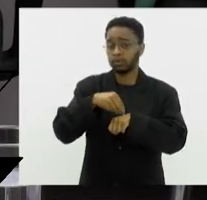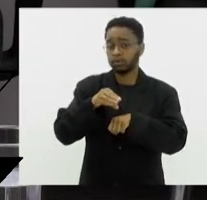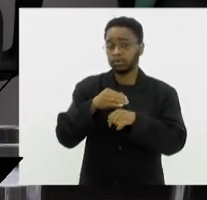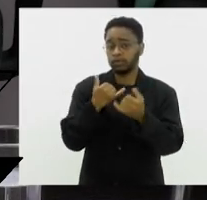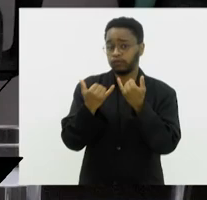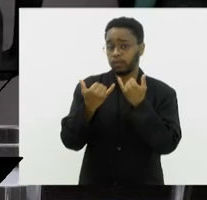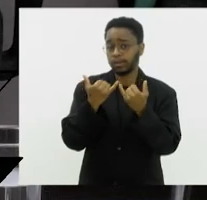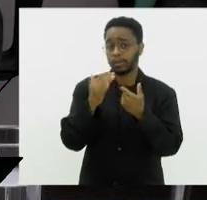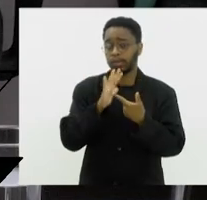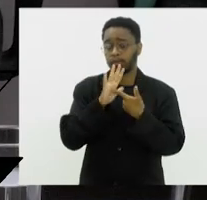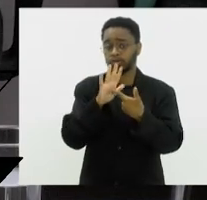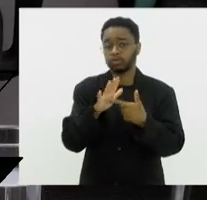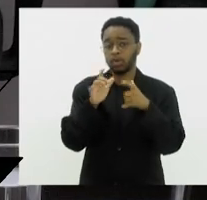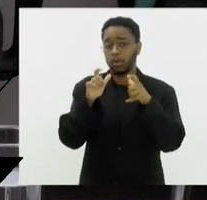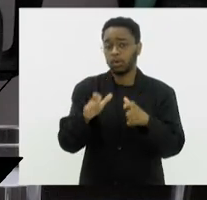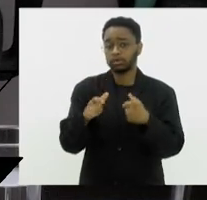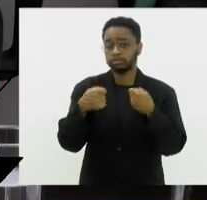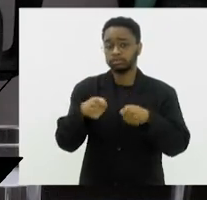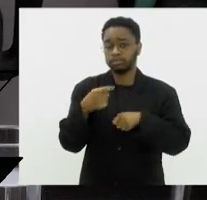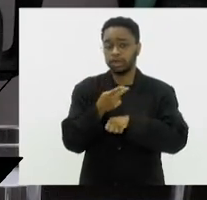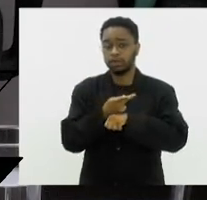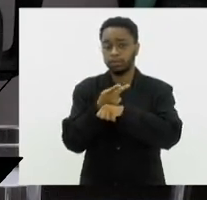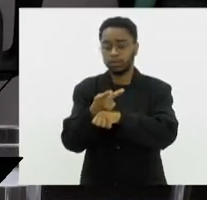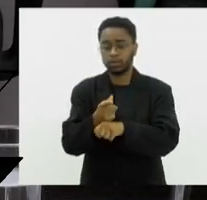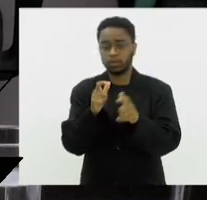para onde ele tem que procurar